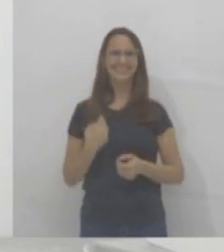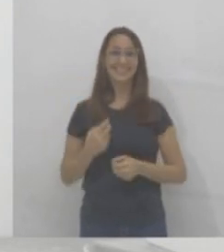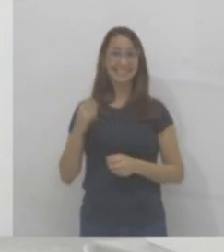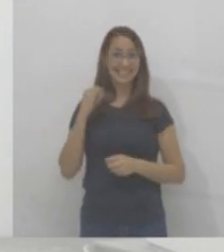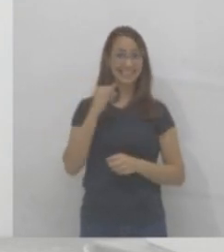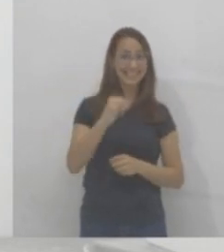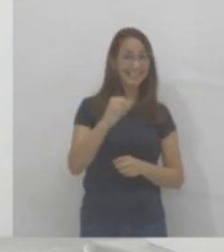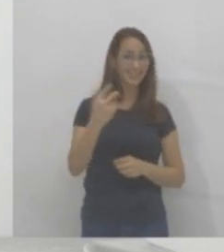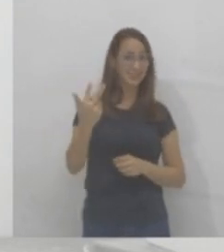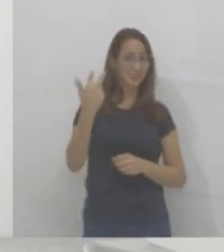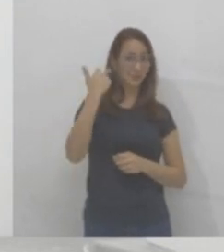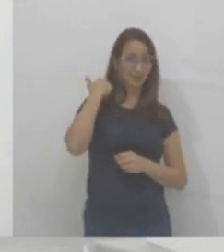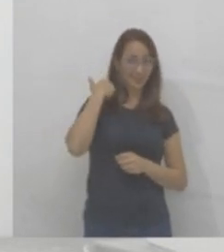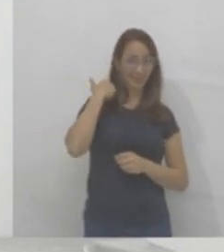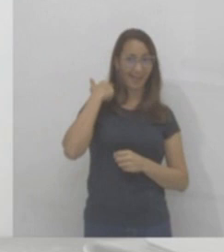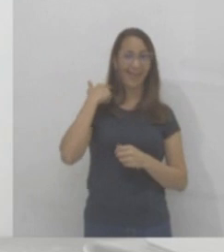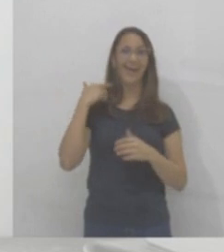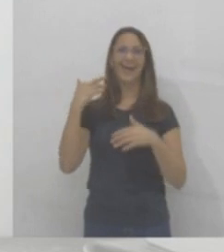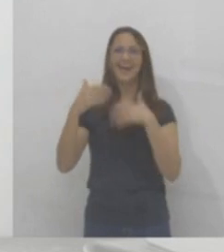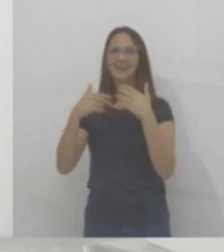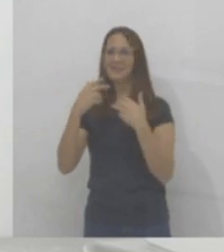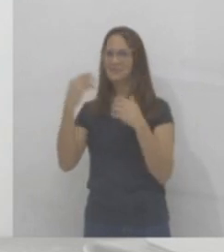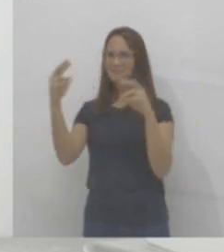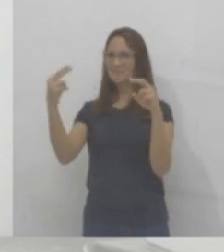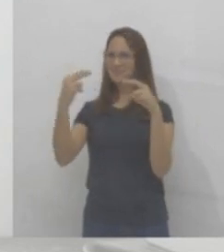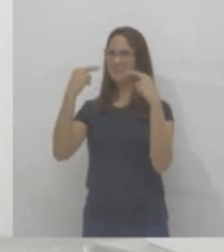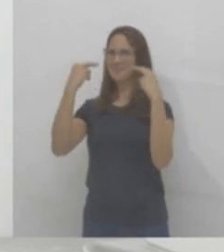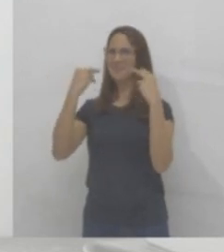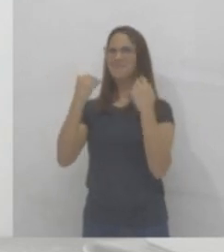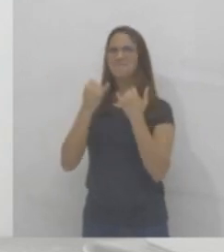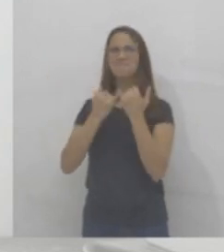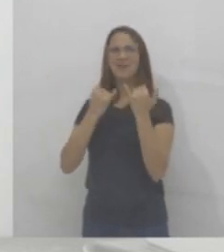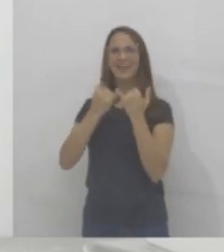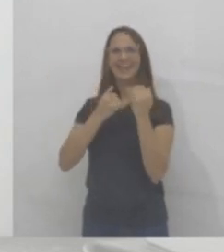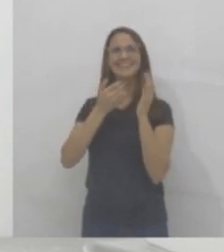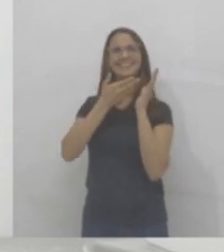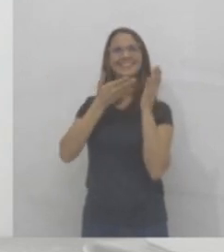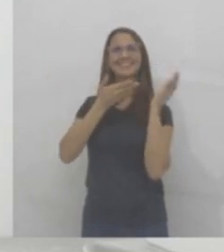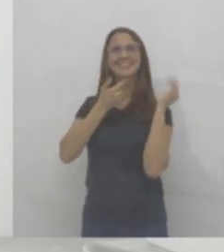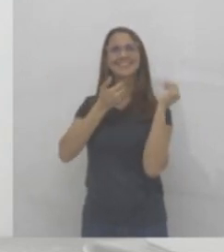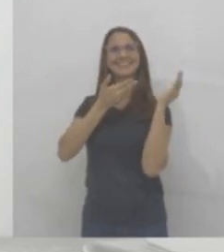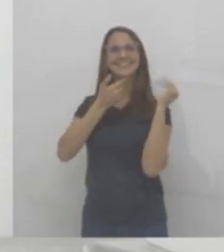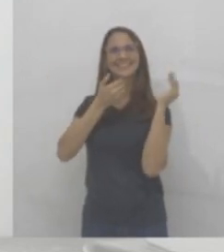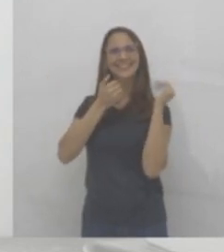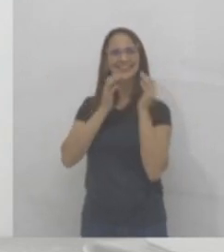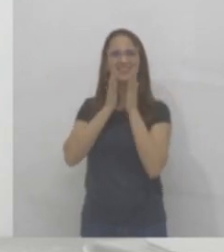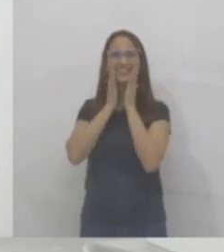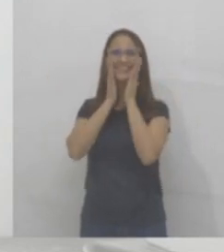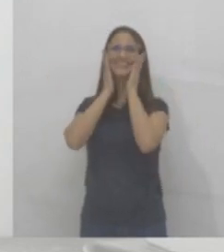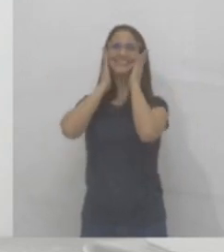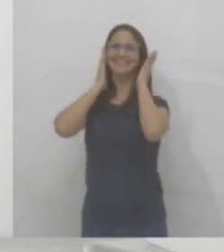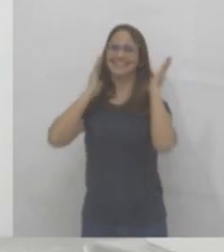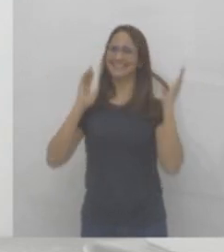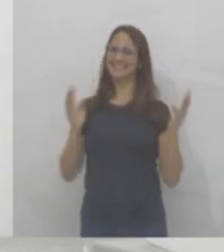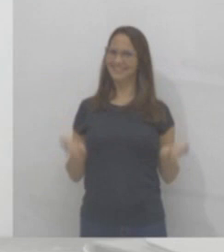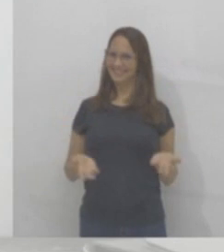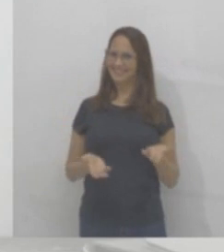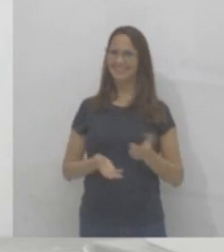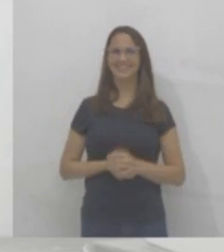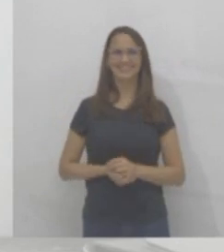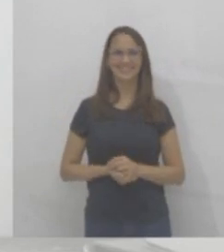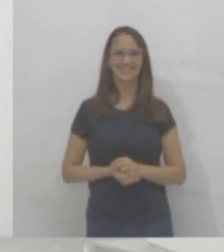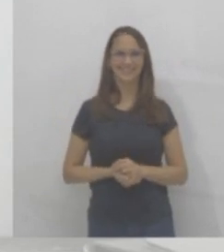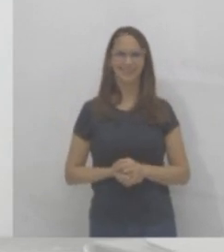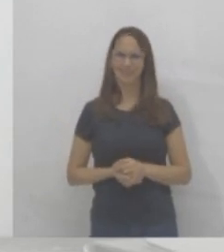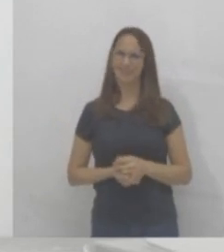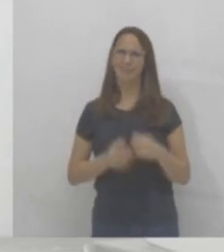estou precisando cortar meu cabelo mesmo, está bem grande aqui, né? Não dá, por exemplo, para eu dizer que eu vou correr meu cabelo, nem que eu vou comer o meu cabelo, tá? E nem que eu vou ler o